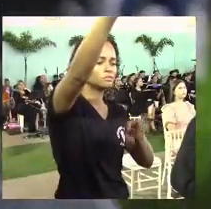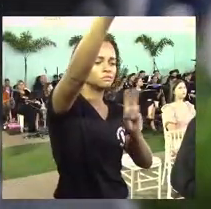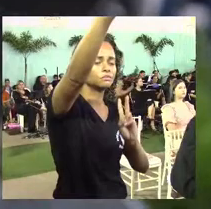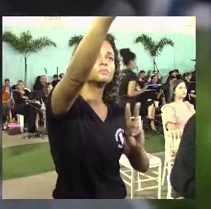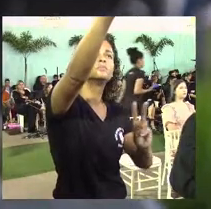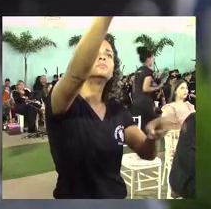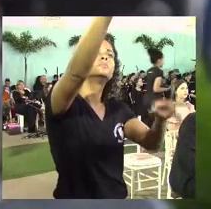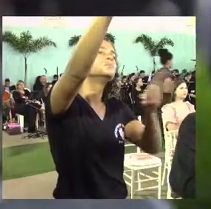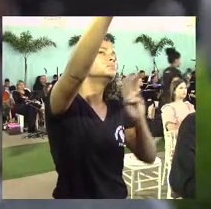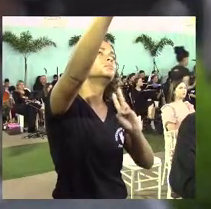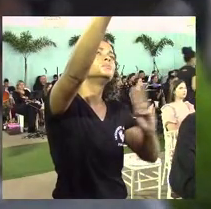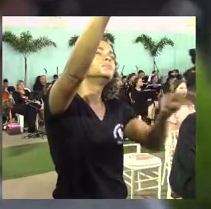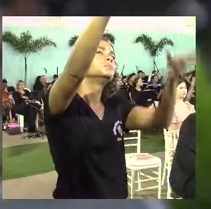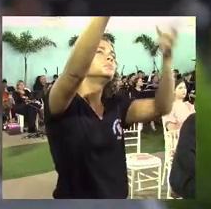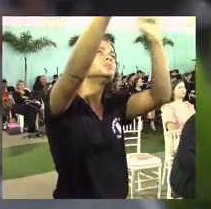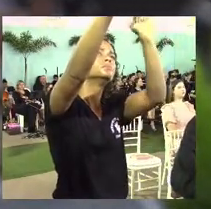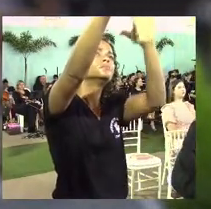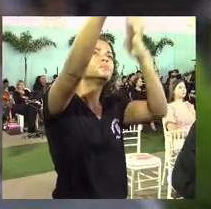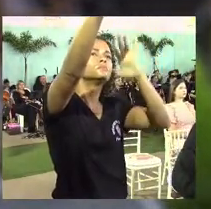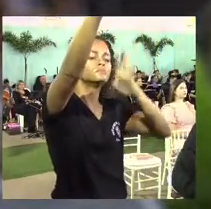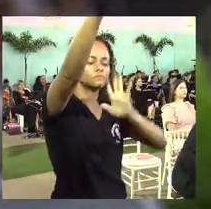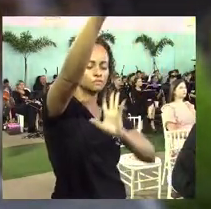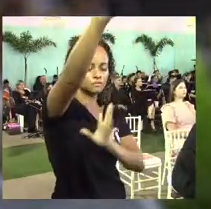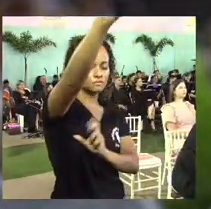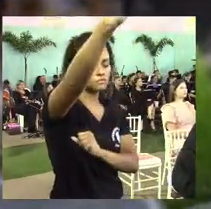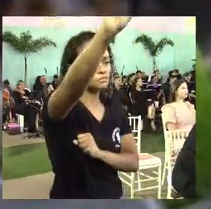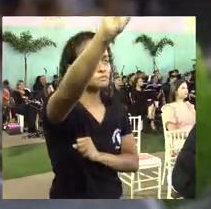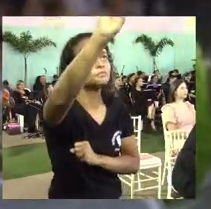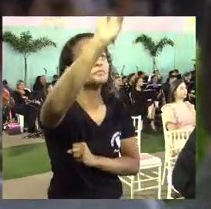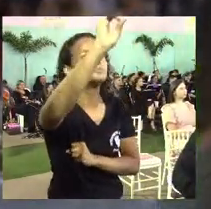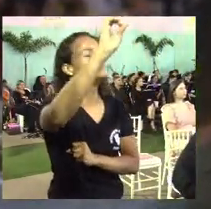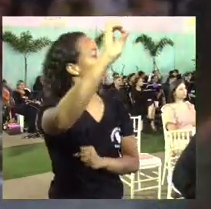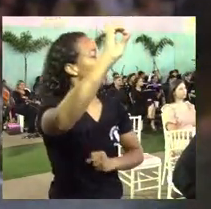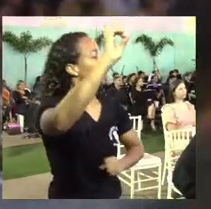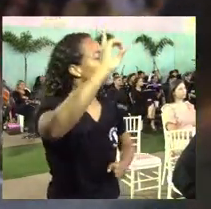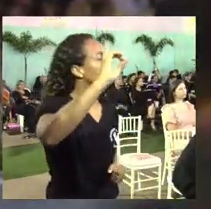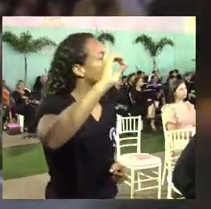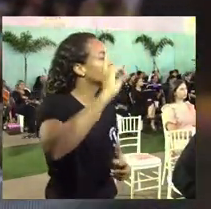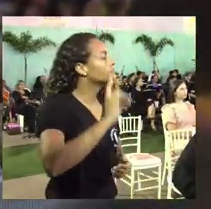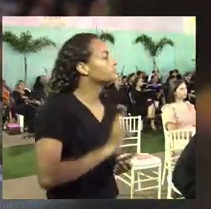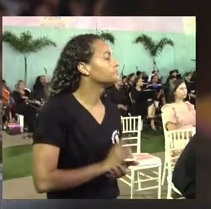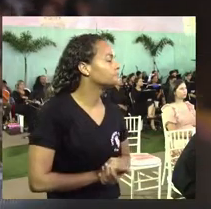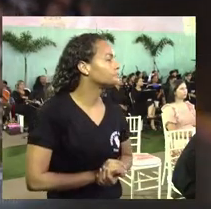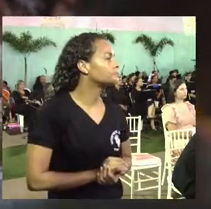eu só posso mesmo é te adorar